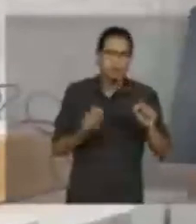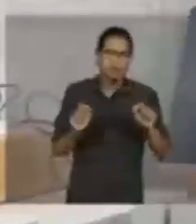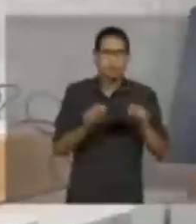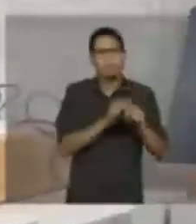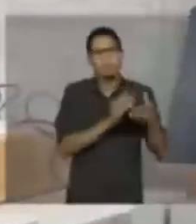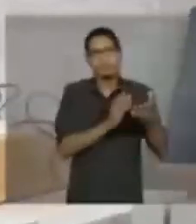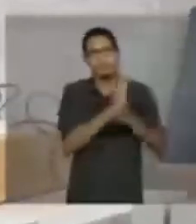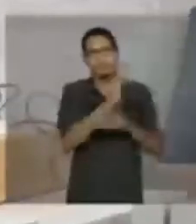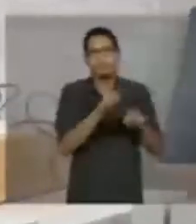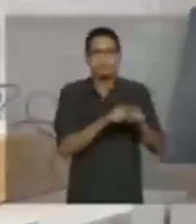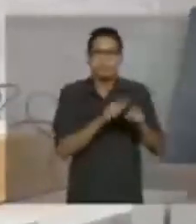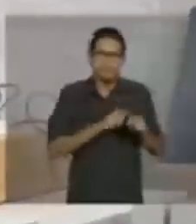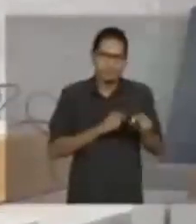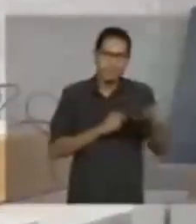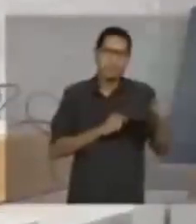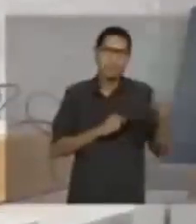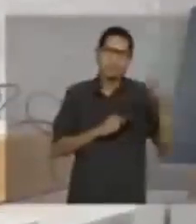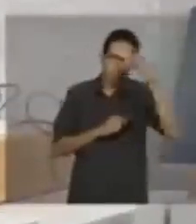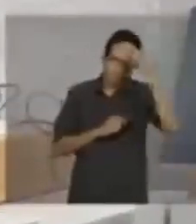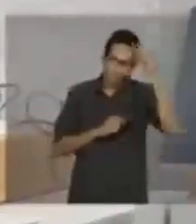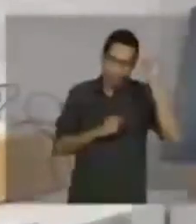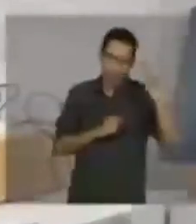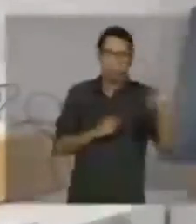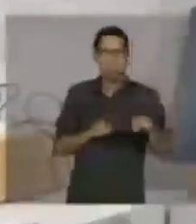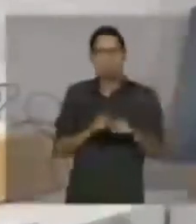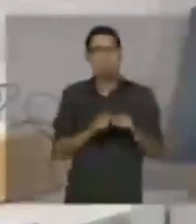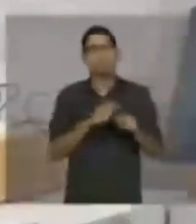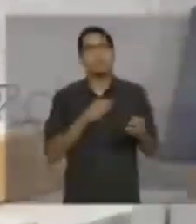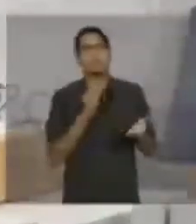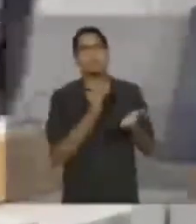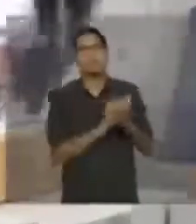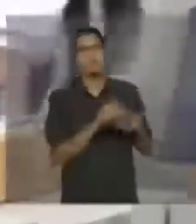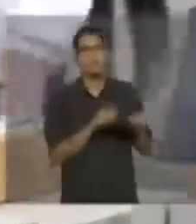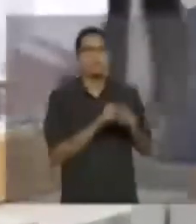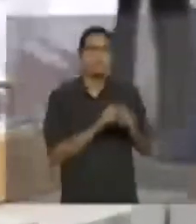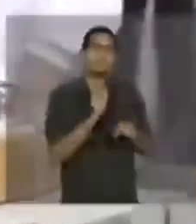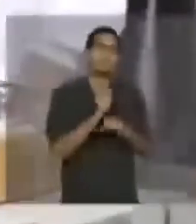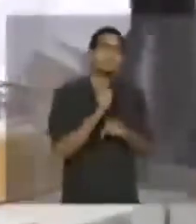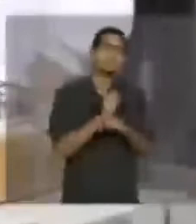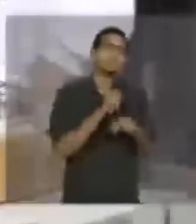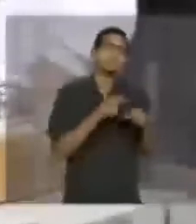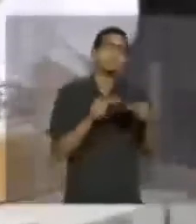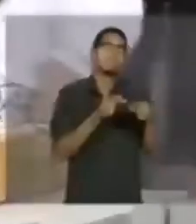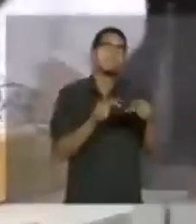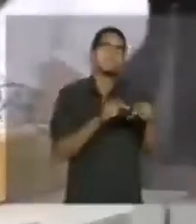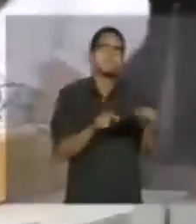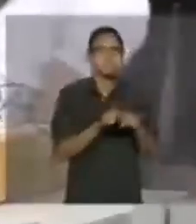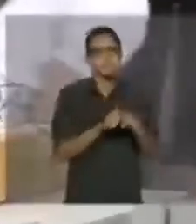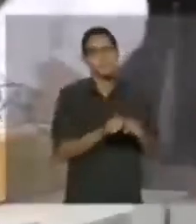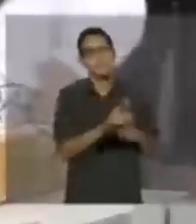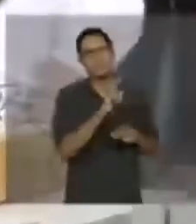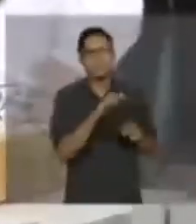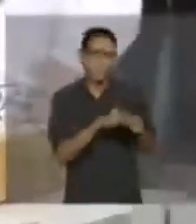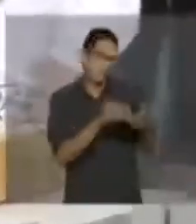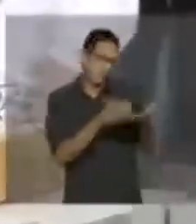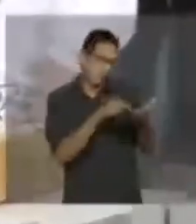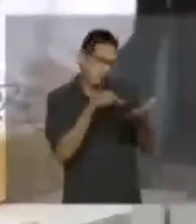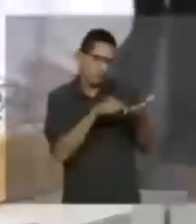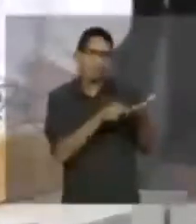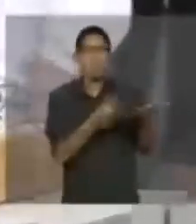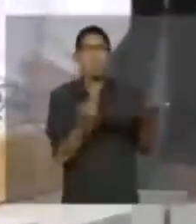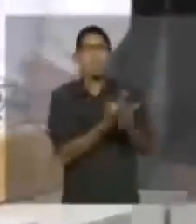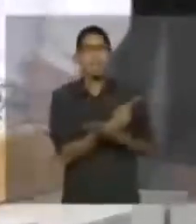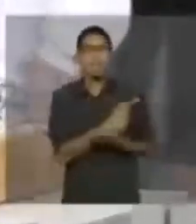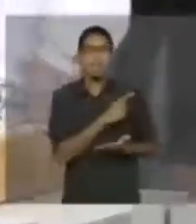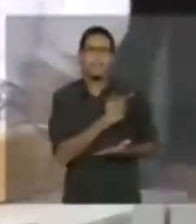aprovação em subprefeitura. Você vai lá, entrega o projeto e espera semanas até que venha uma resposta dizendo, olha, a página 10 está errada. As entidades